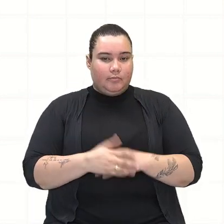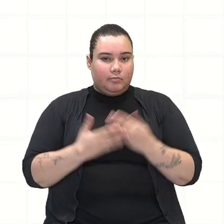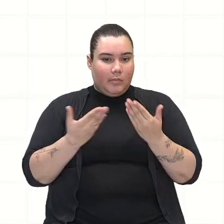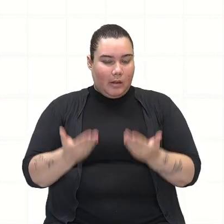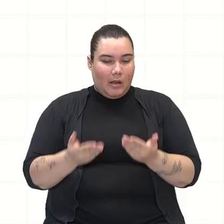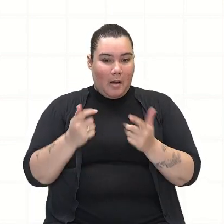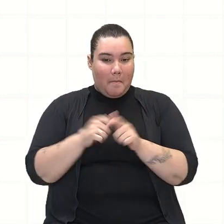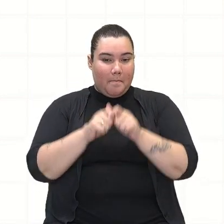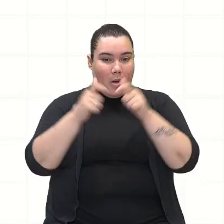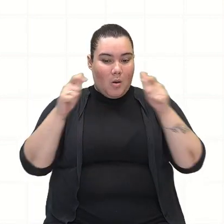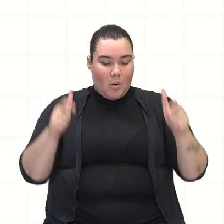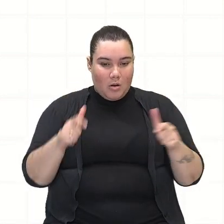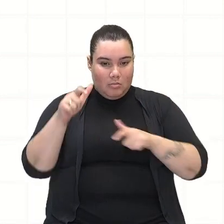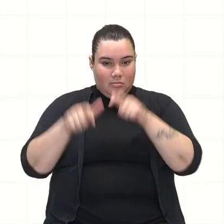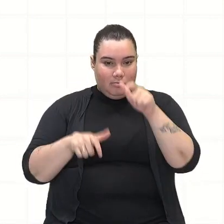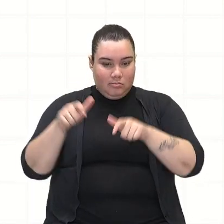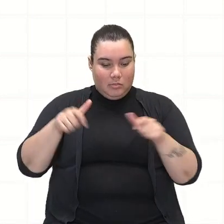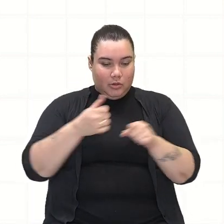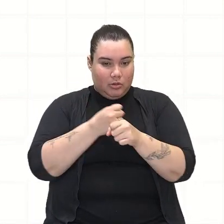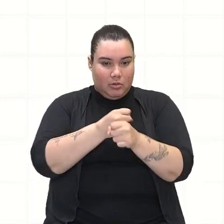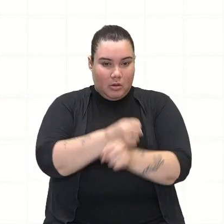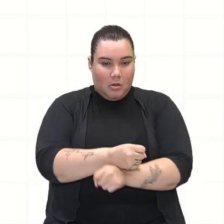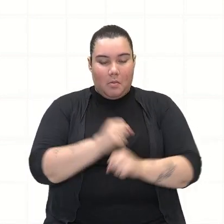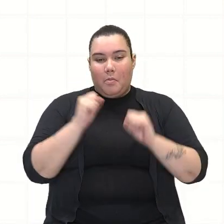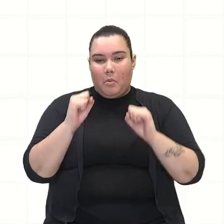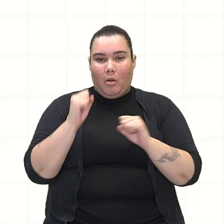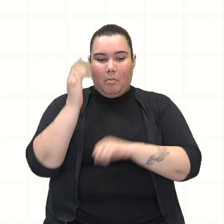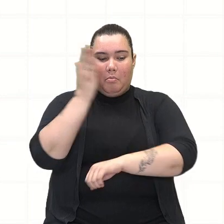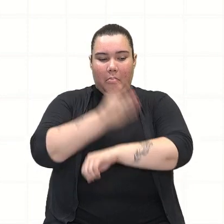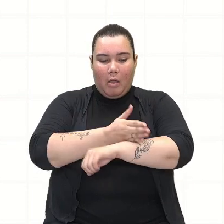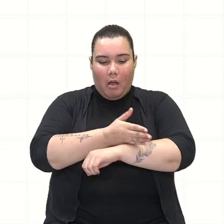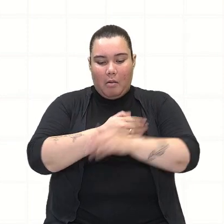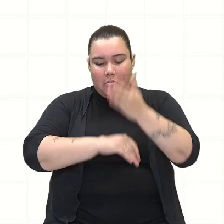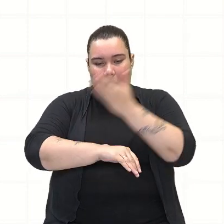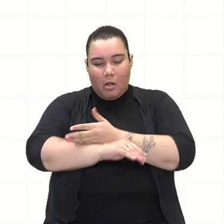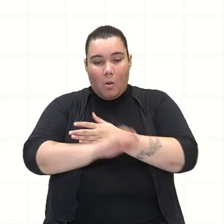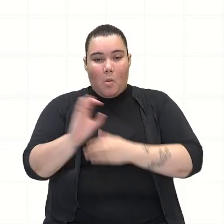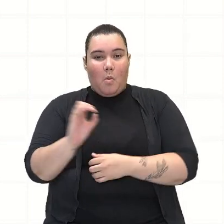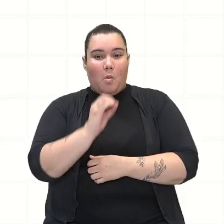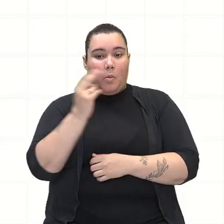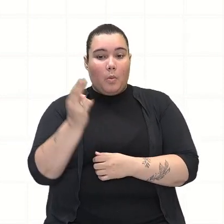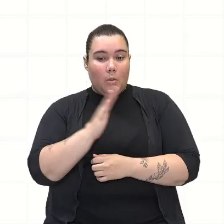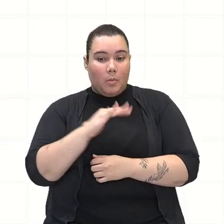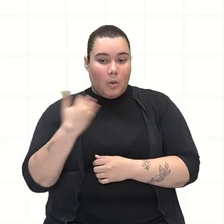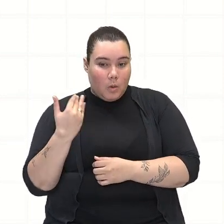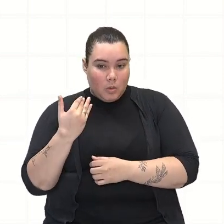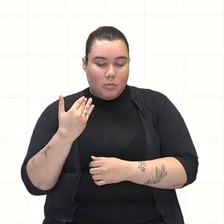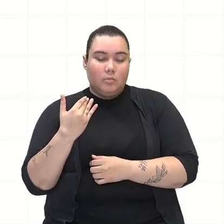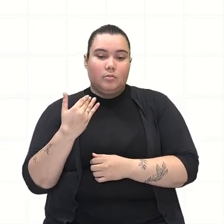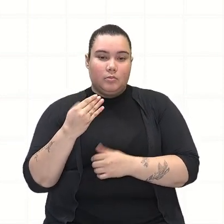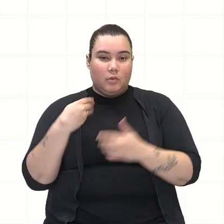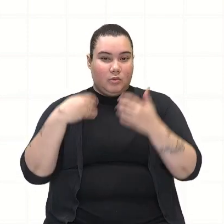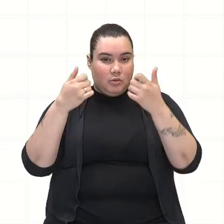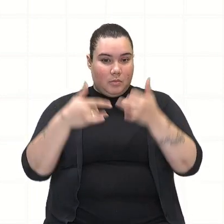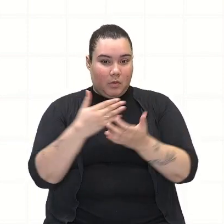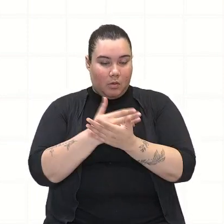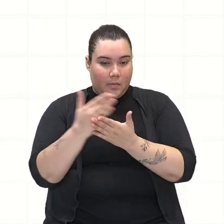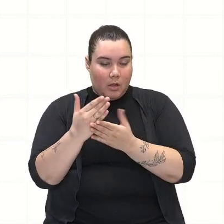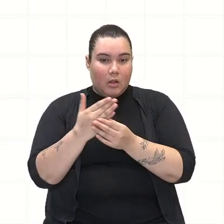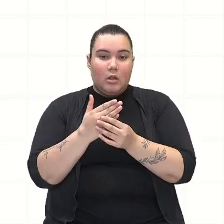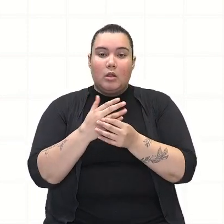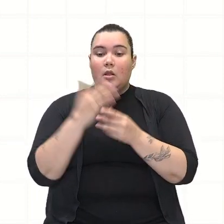desses escravizados também poderiam ser mutilados, eram mortos, e como a gente falou no início, não havia